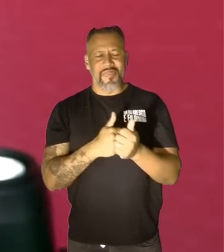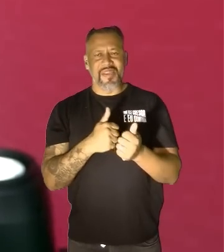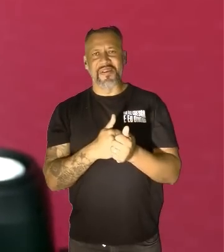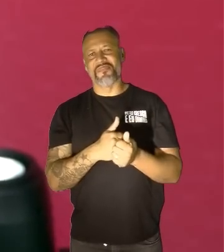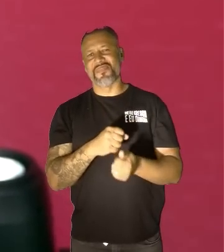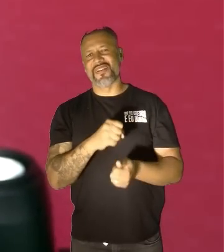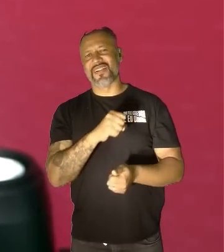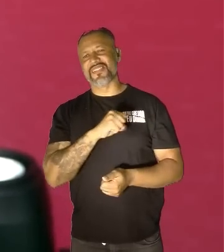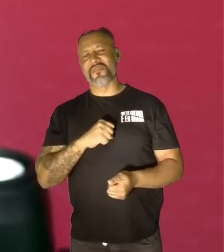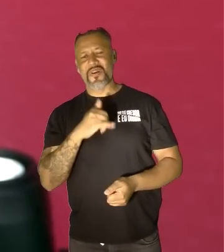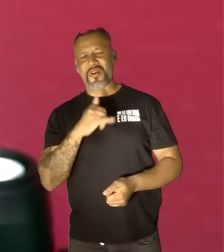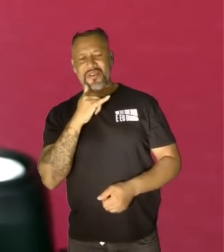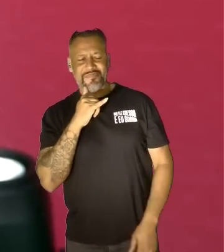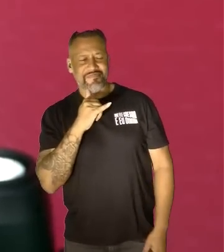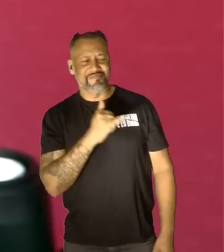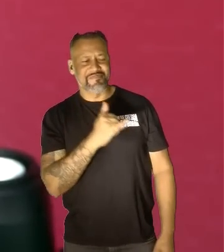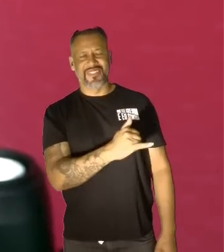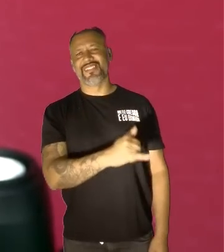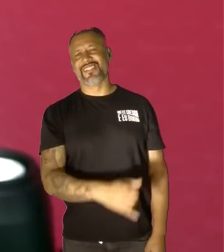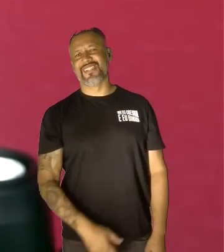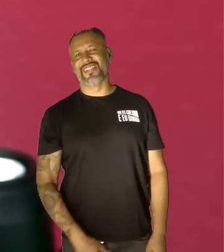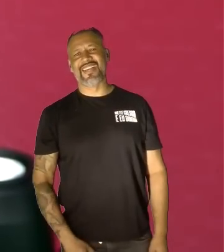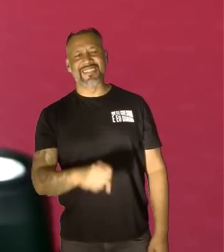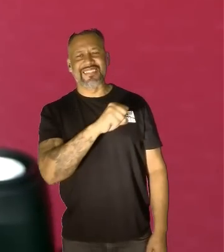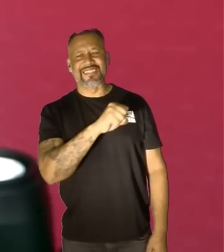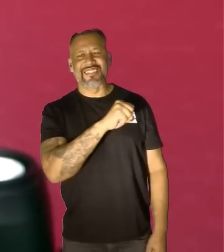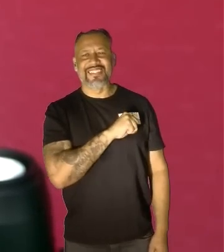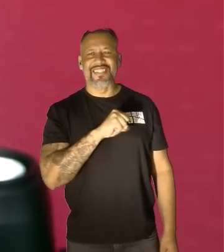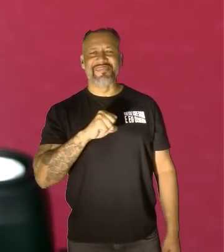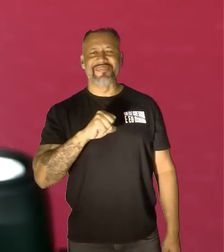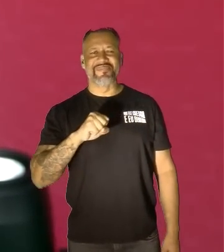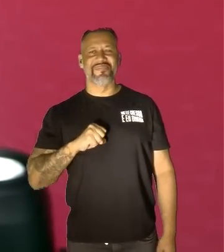e diz, Samuel,